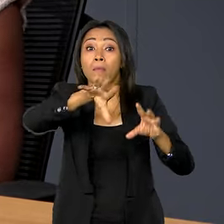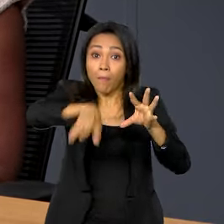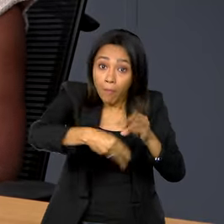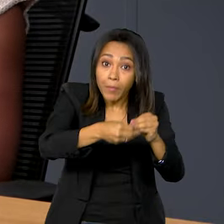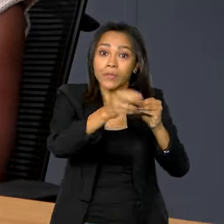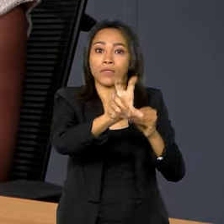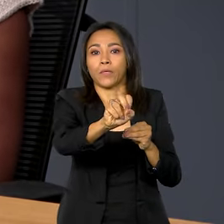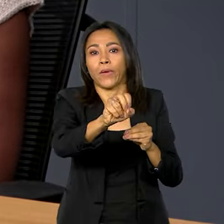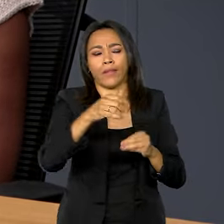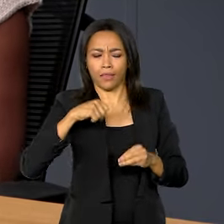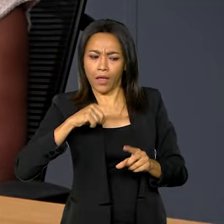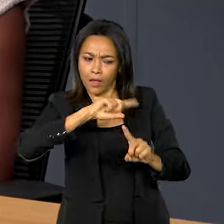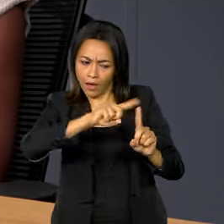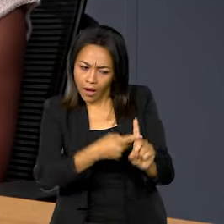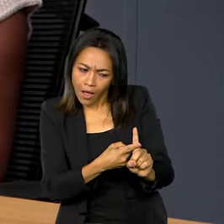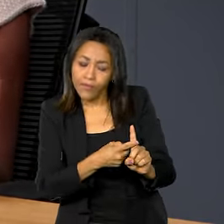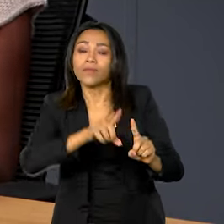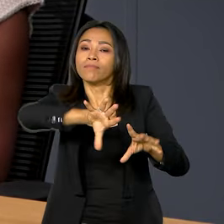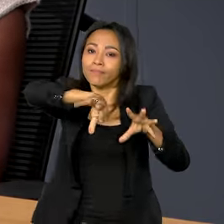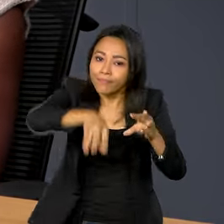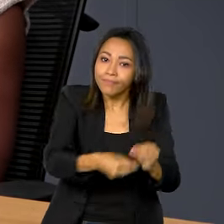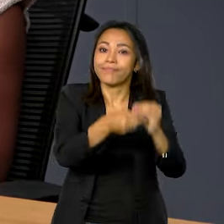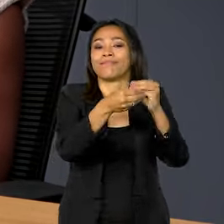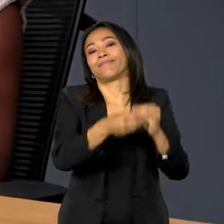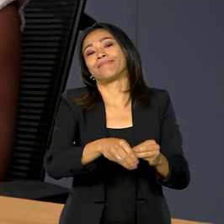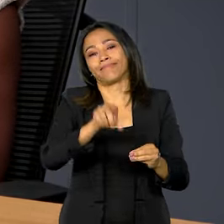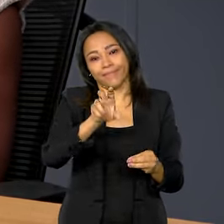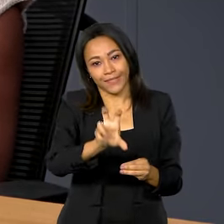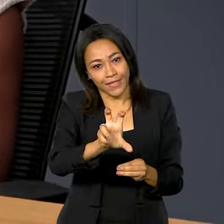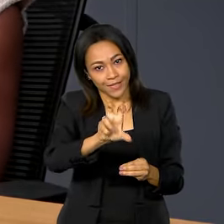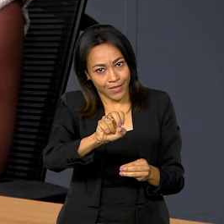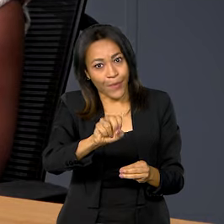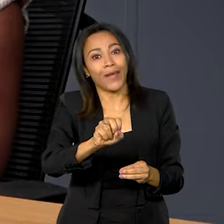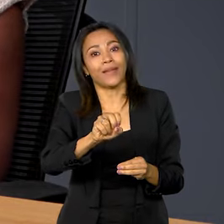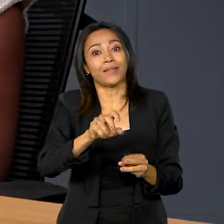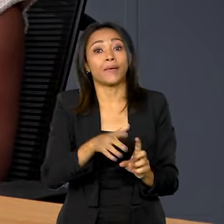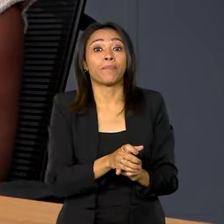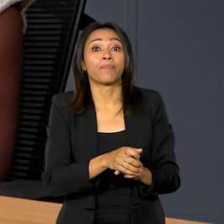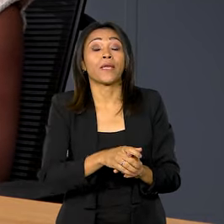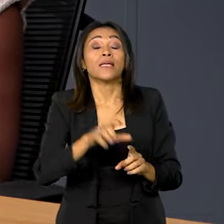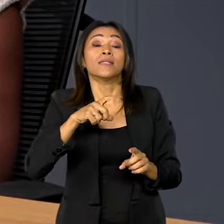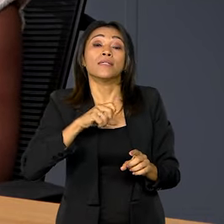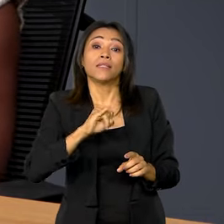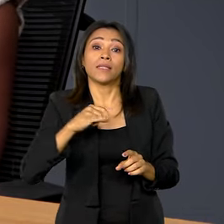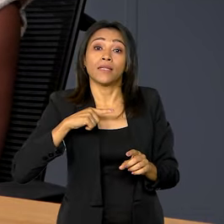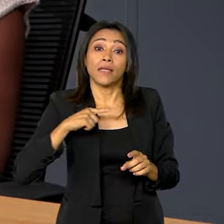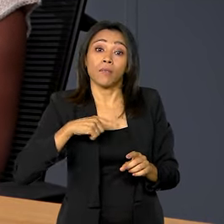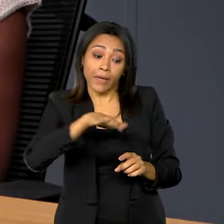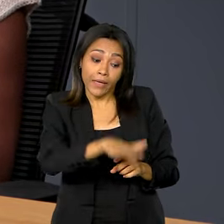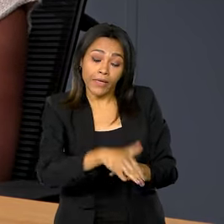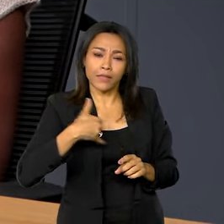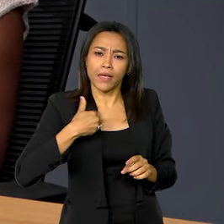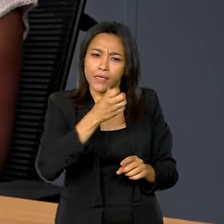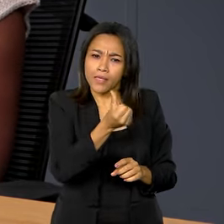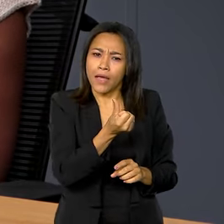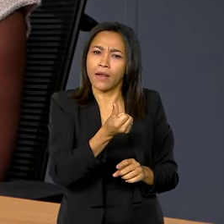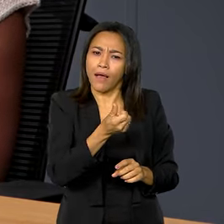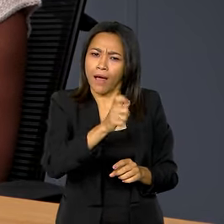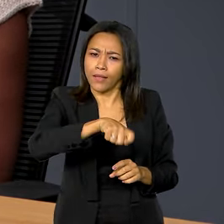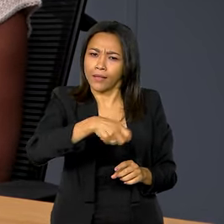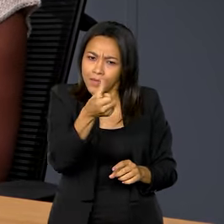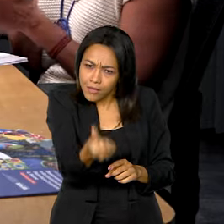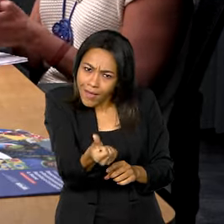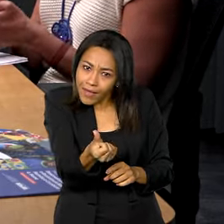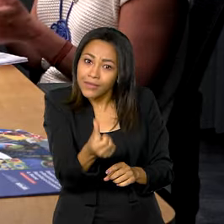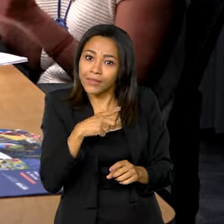50 se temos uma gestante é 142 mais 50 se temos um um uma criança de 0 a 6 meses